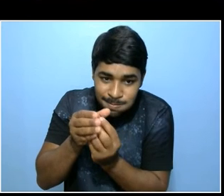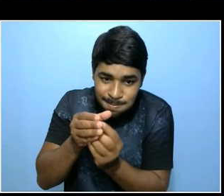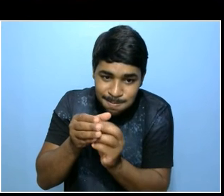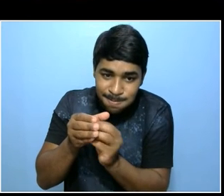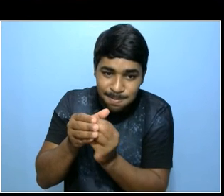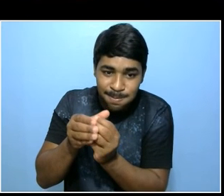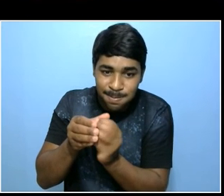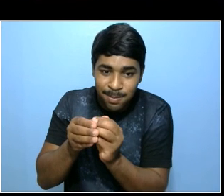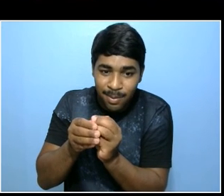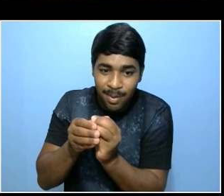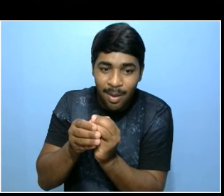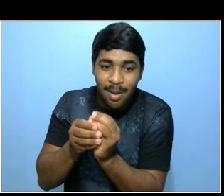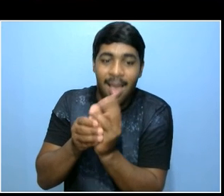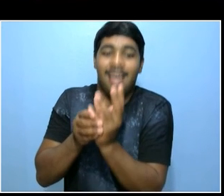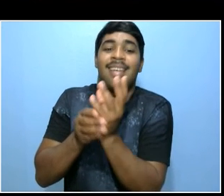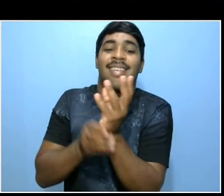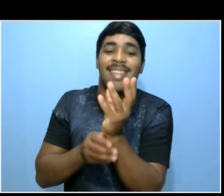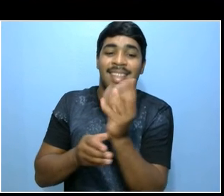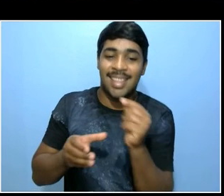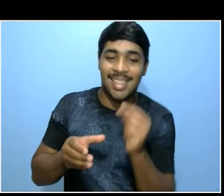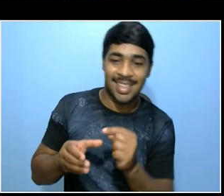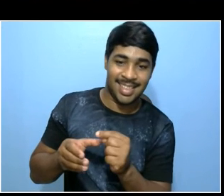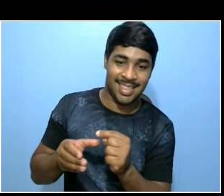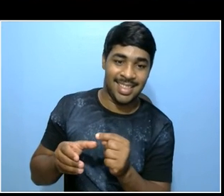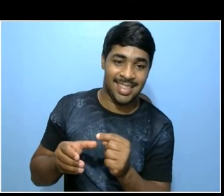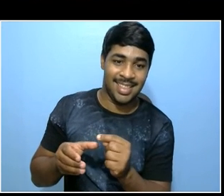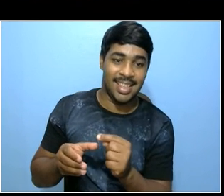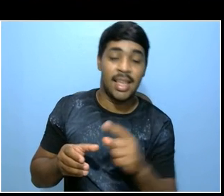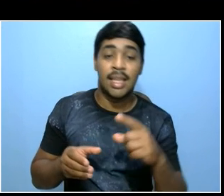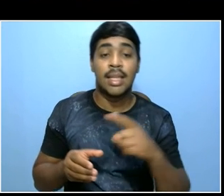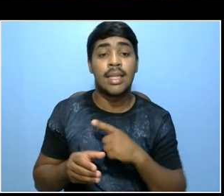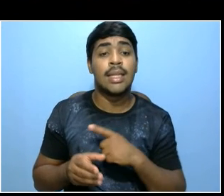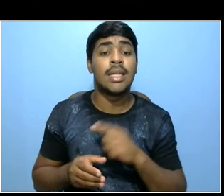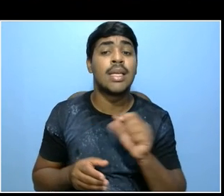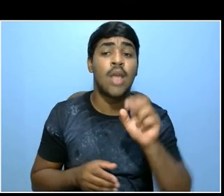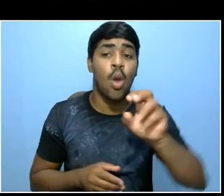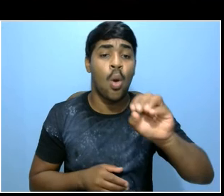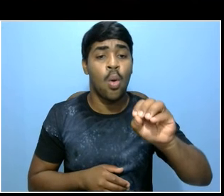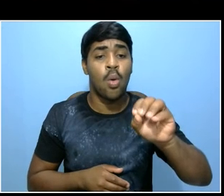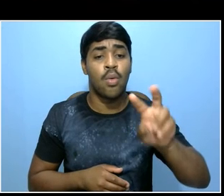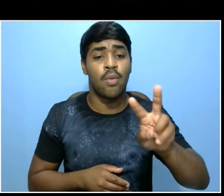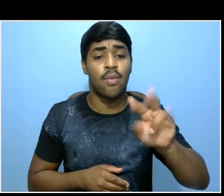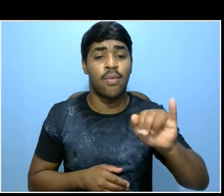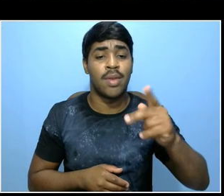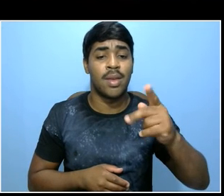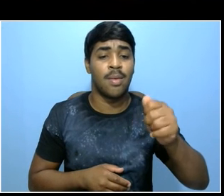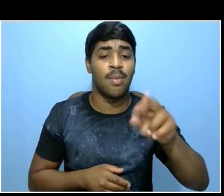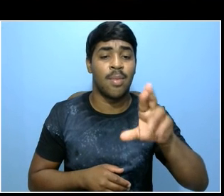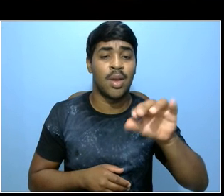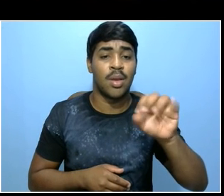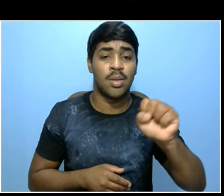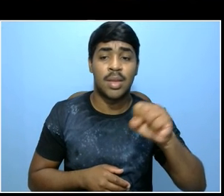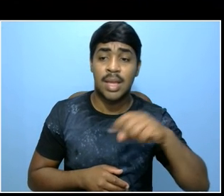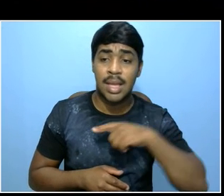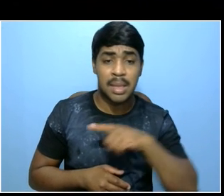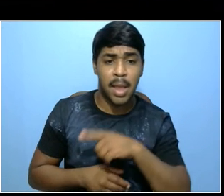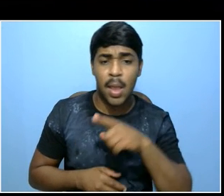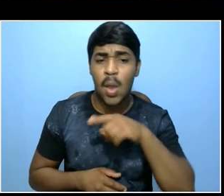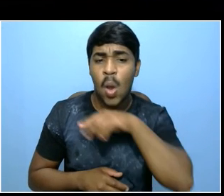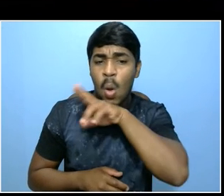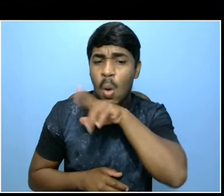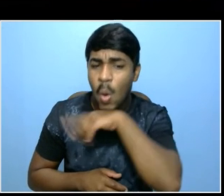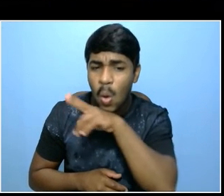seu nascimento, tá? Então, esse tipo de, no caso desses animais ovíparos, é encontrado em répteis, né, e também